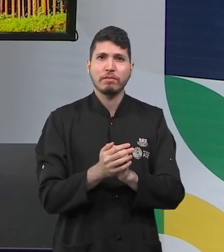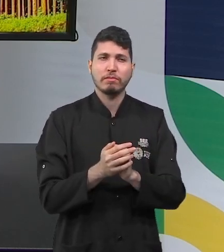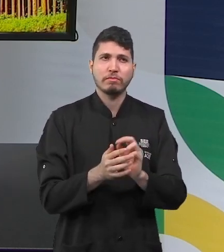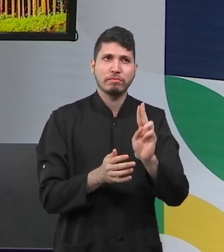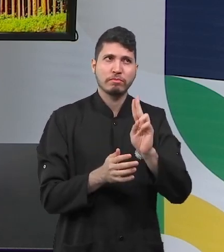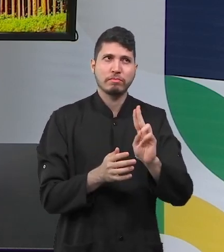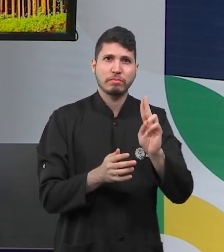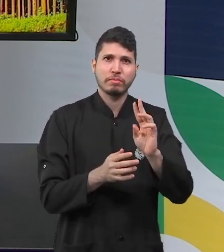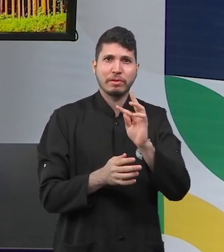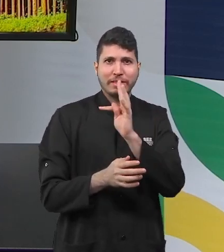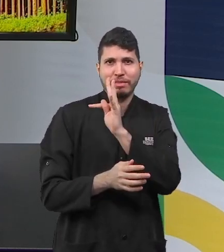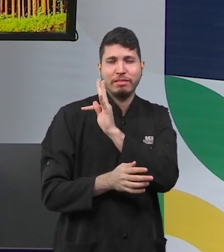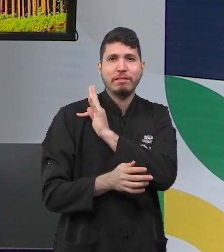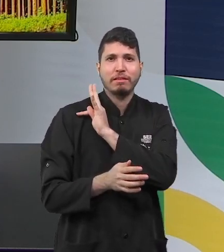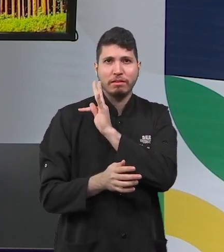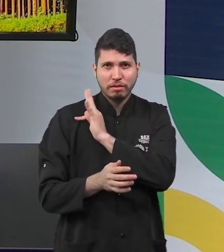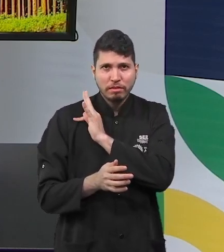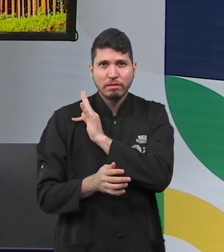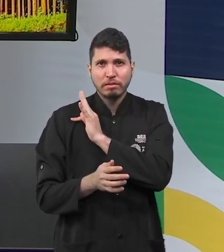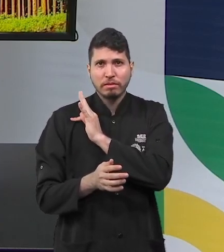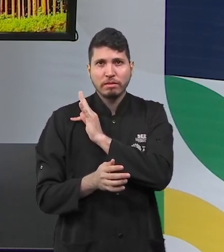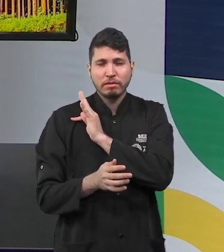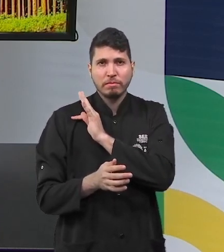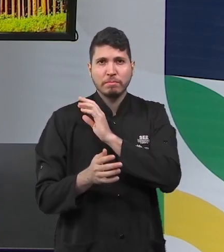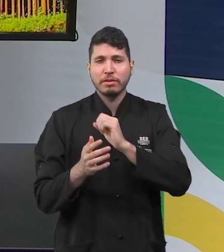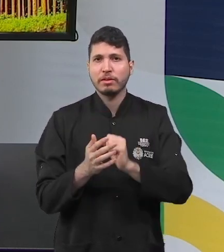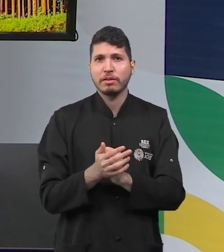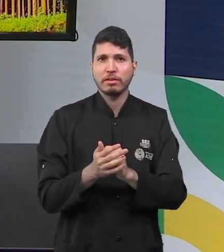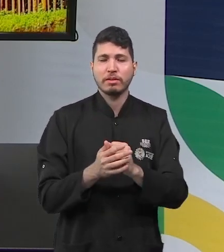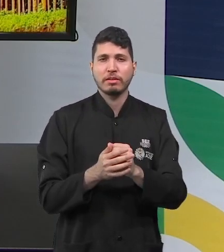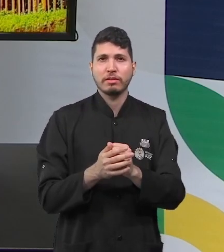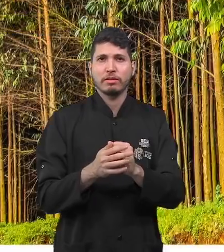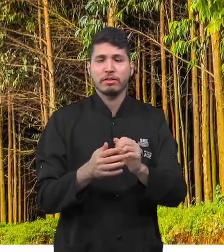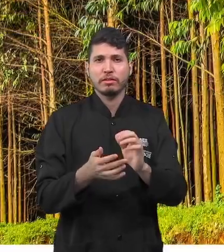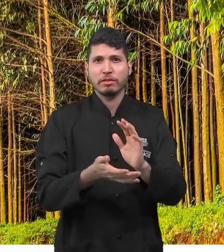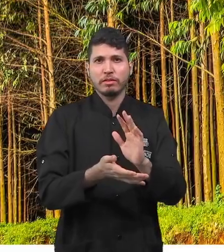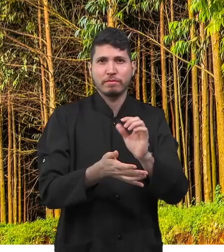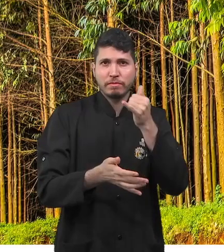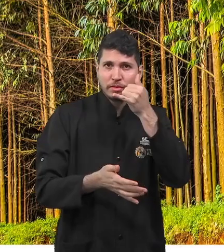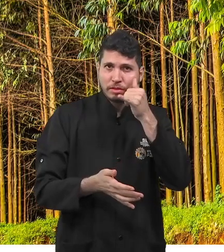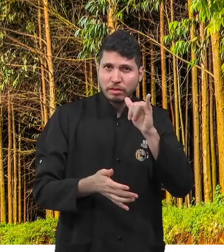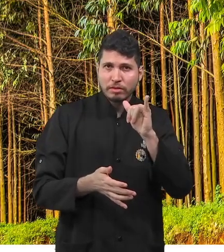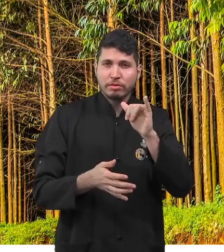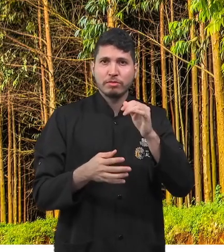a degradação do meio ambiente. Vamos ver no próximo slide.